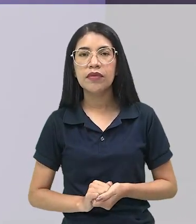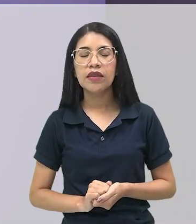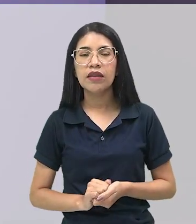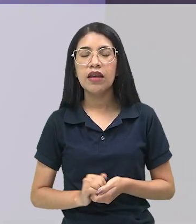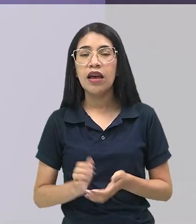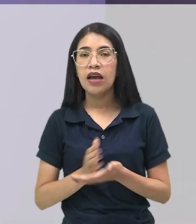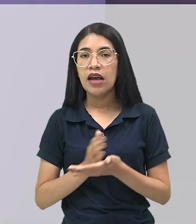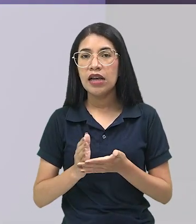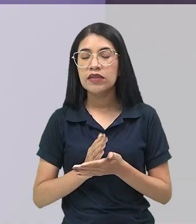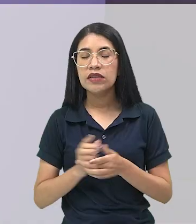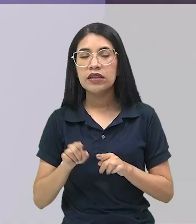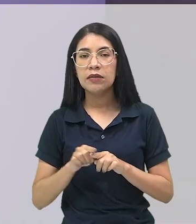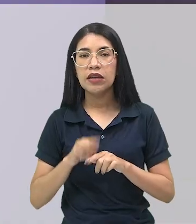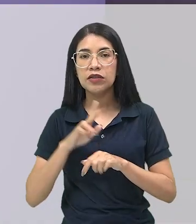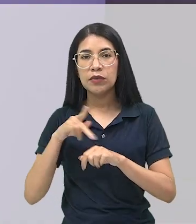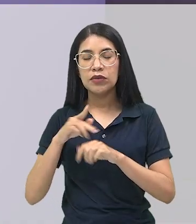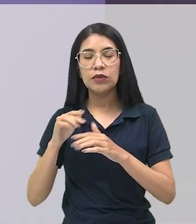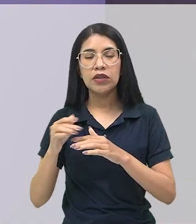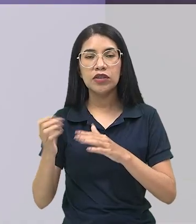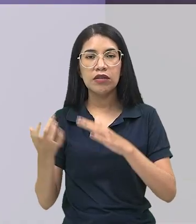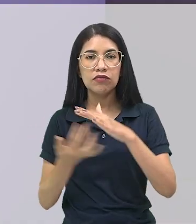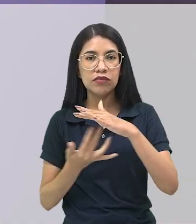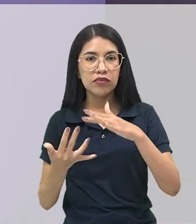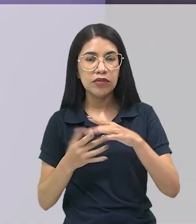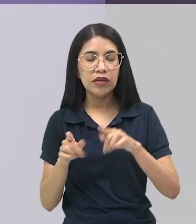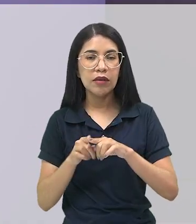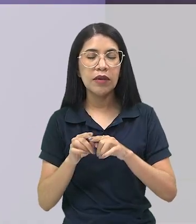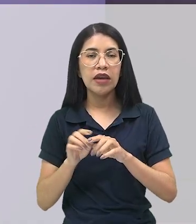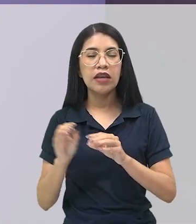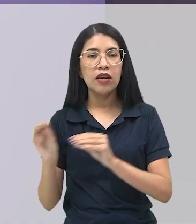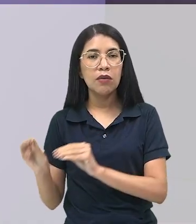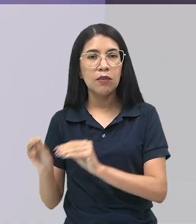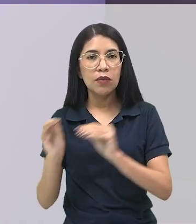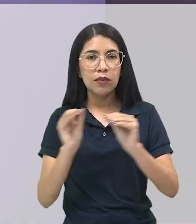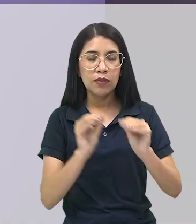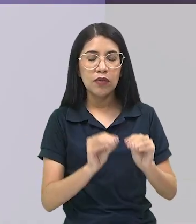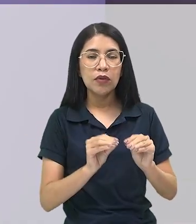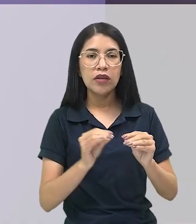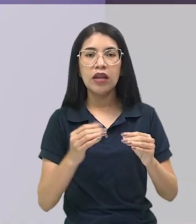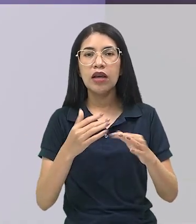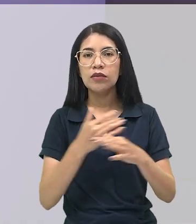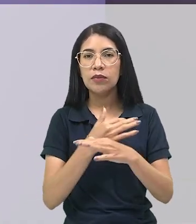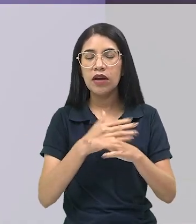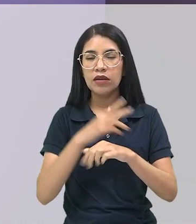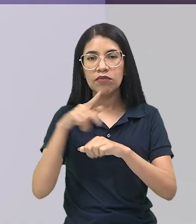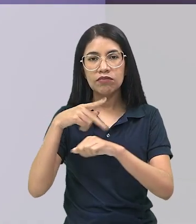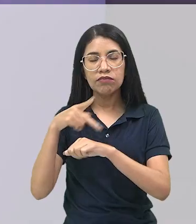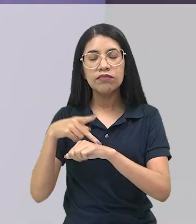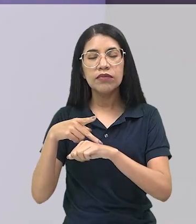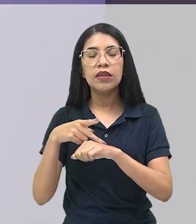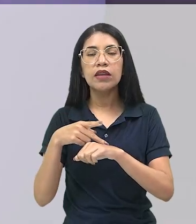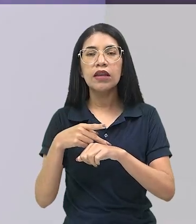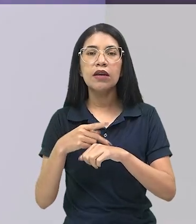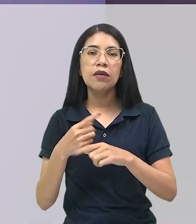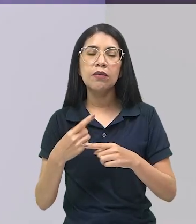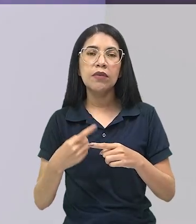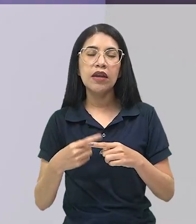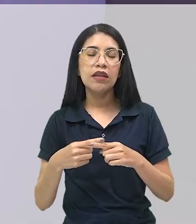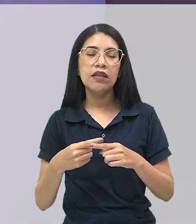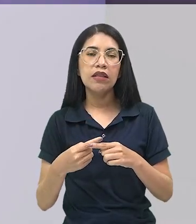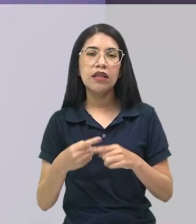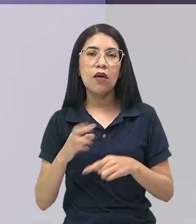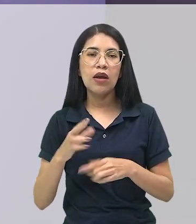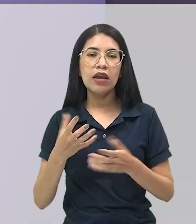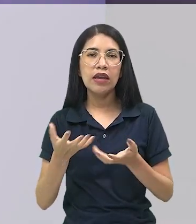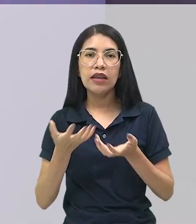Muitas vezes o imigrante, ele deixa sua terra, deixa sua cidade, deixa seu país, não porque